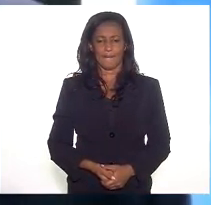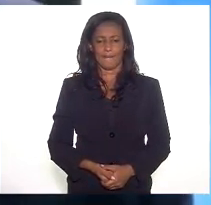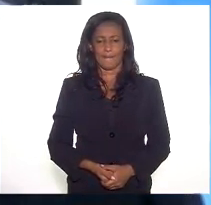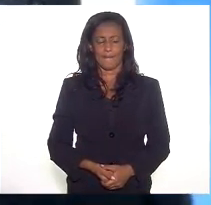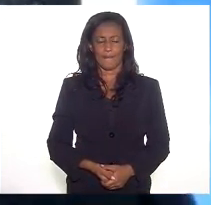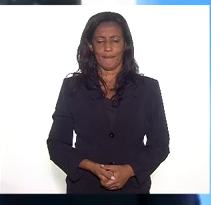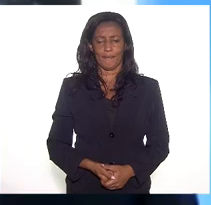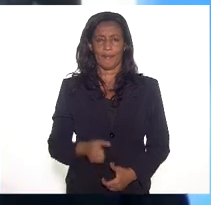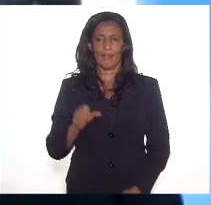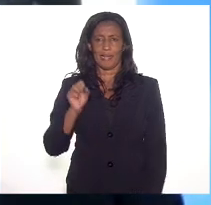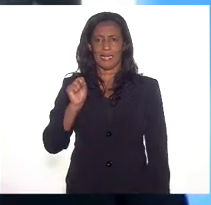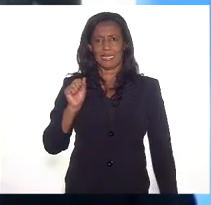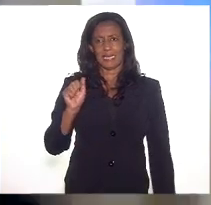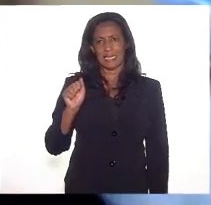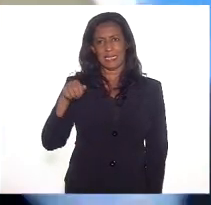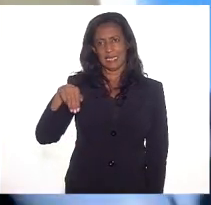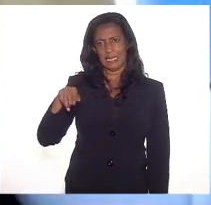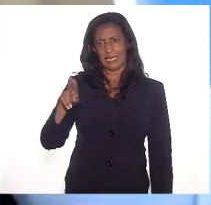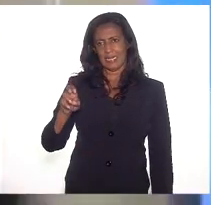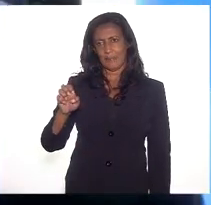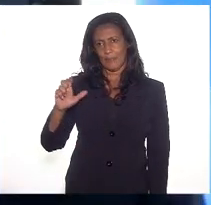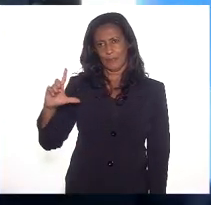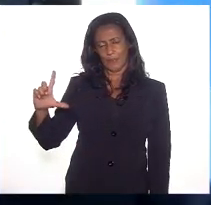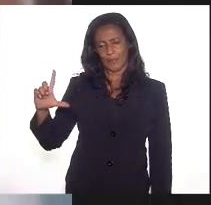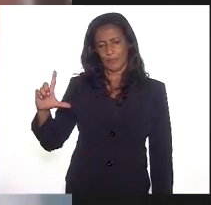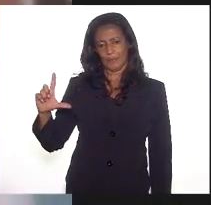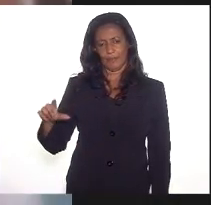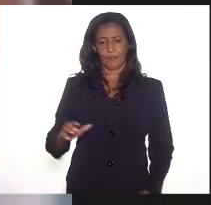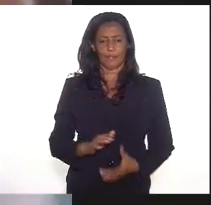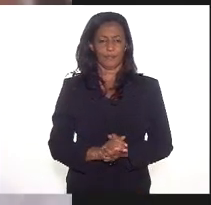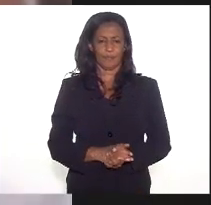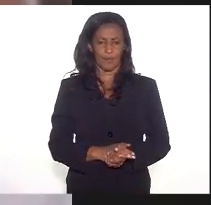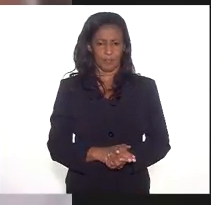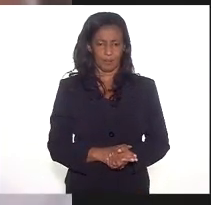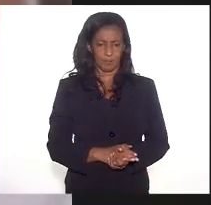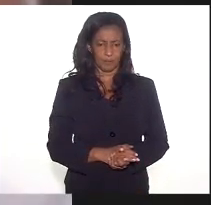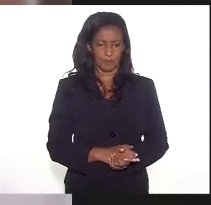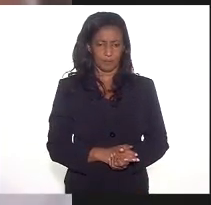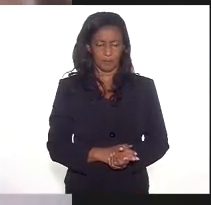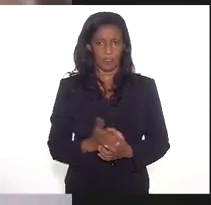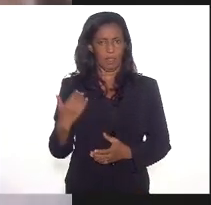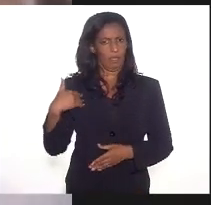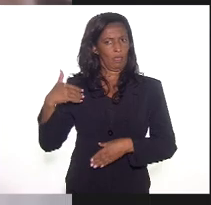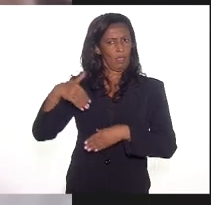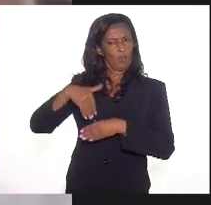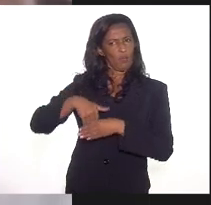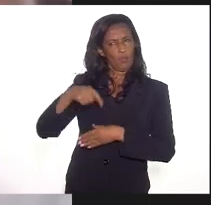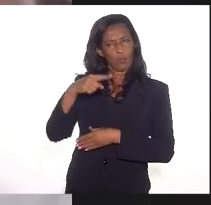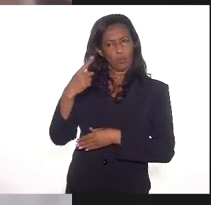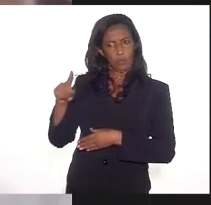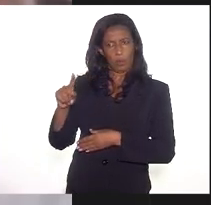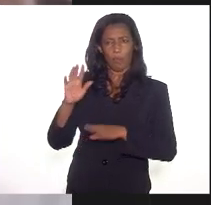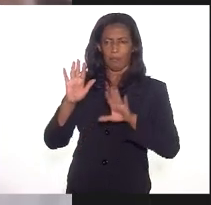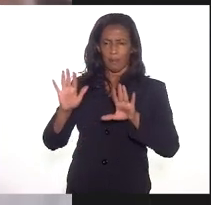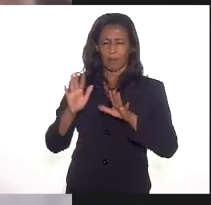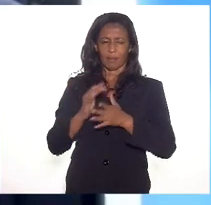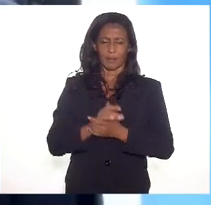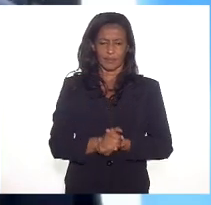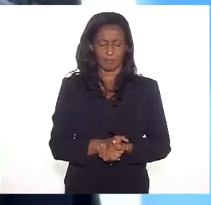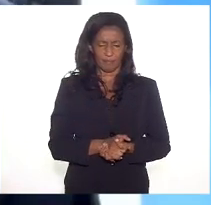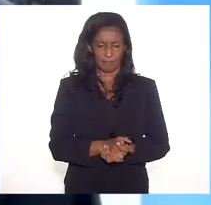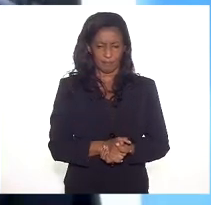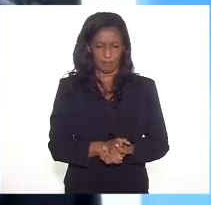Deputado Samuel Malafaia. Ah. Oi. Eu voto não. Agora, vem cá. Vocês estão